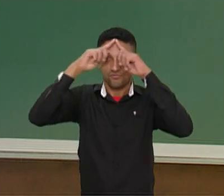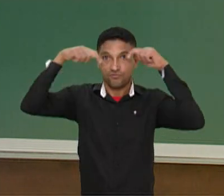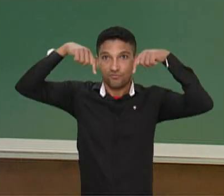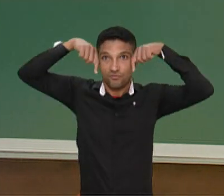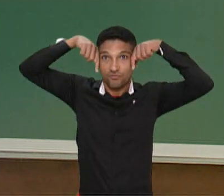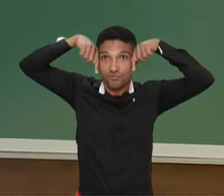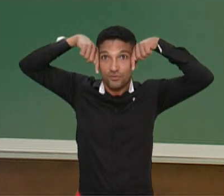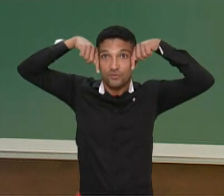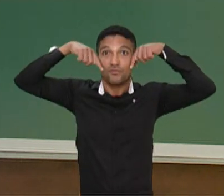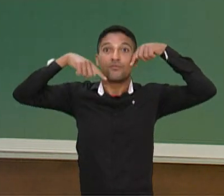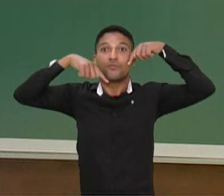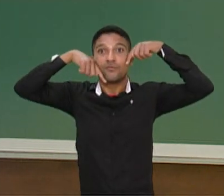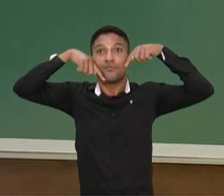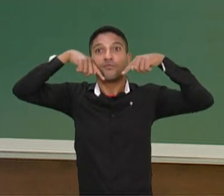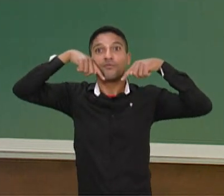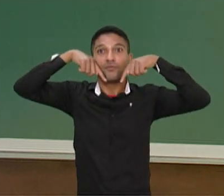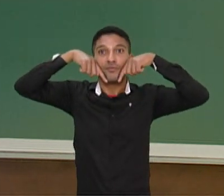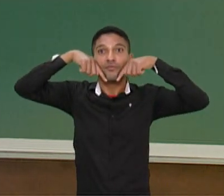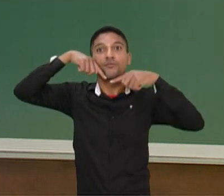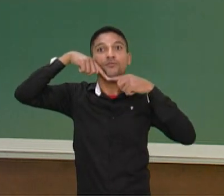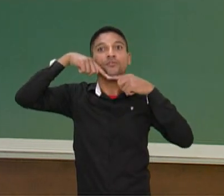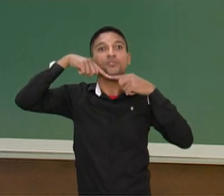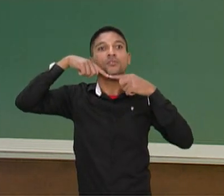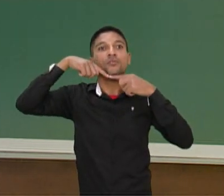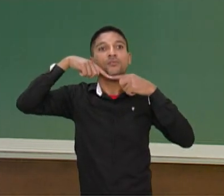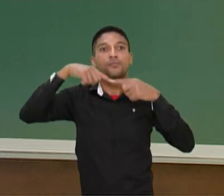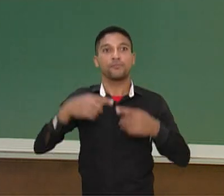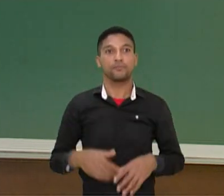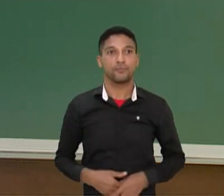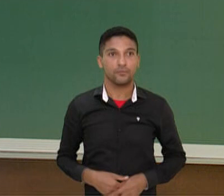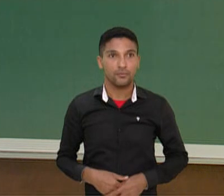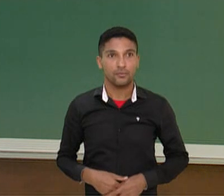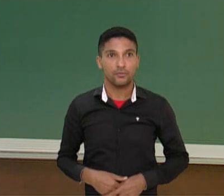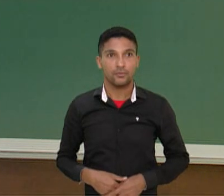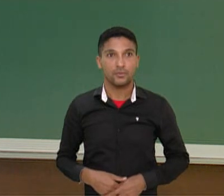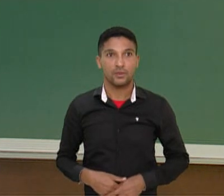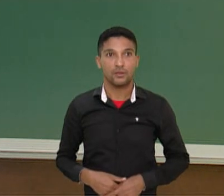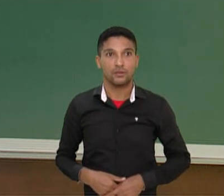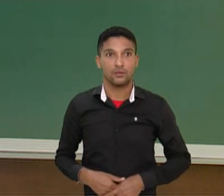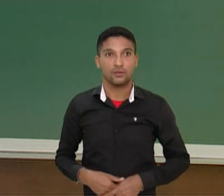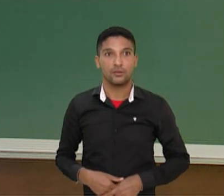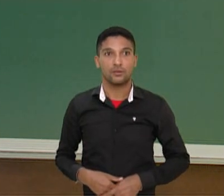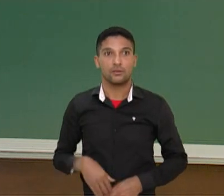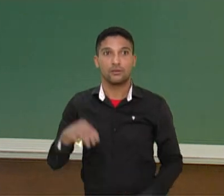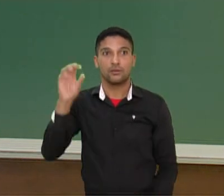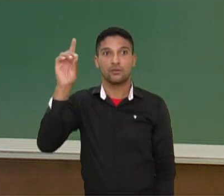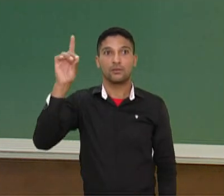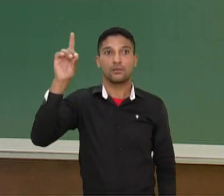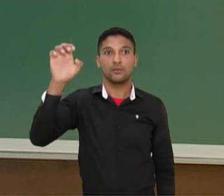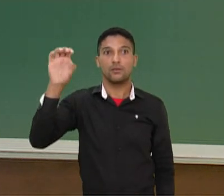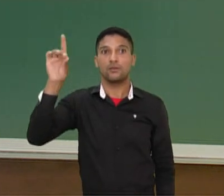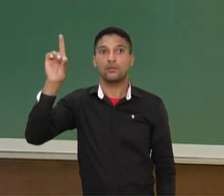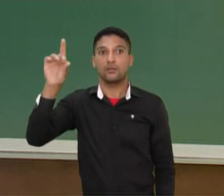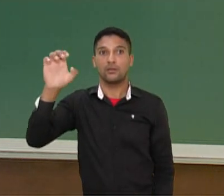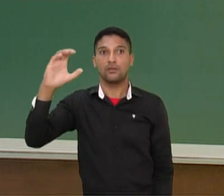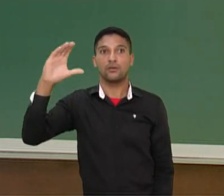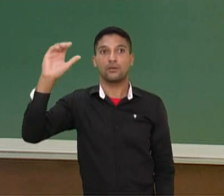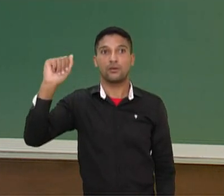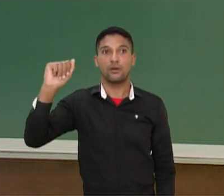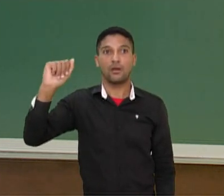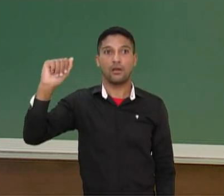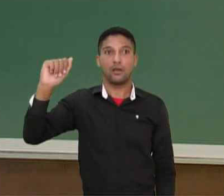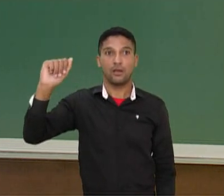pentadeca. Então, 5 mais 10, 15 lados, ok? E nós temos o icoságono, que é a figura que